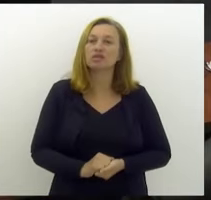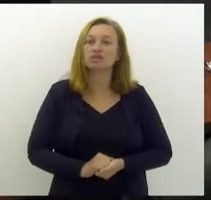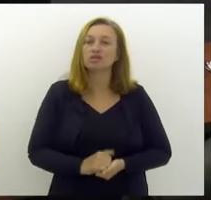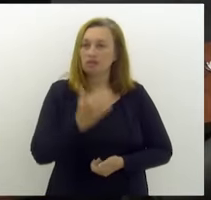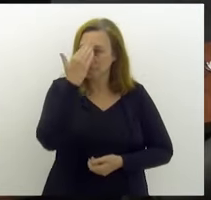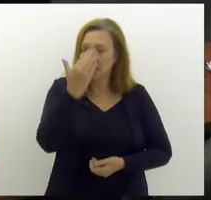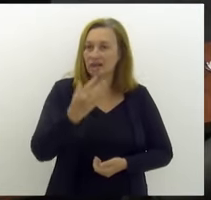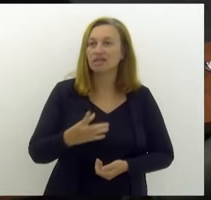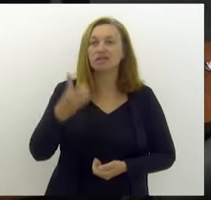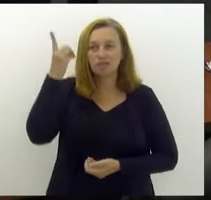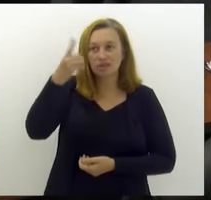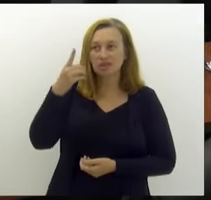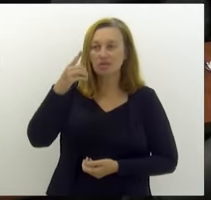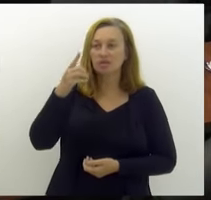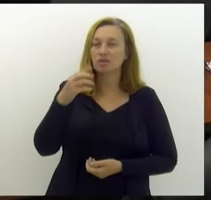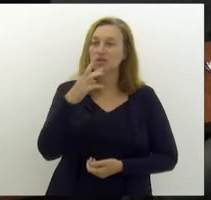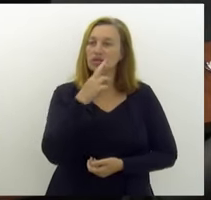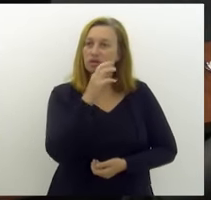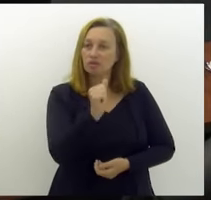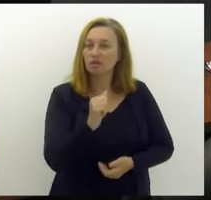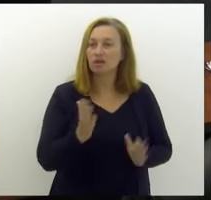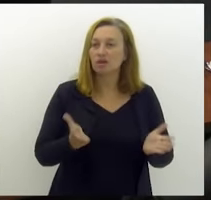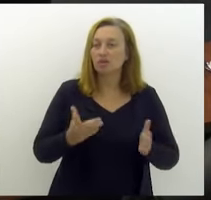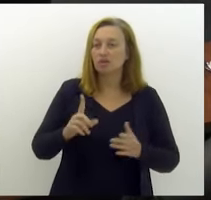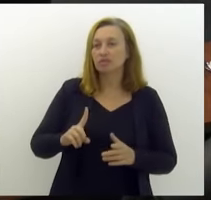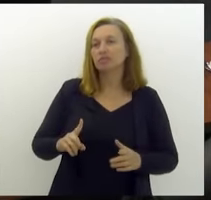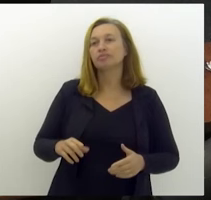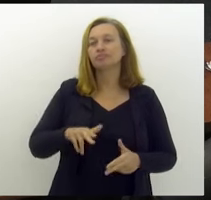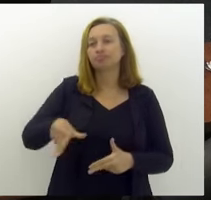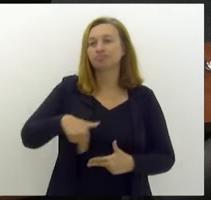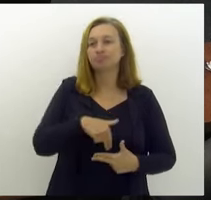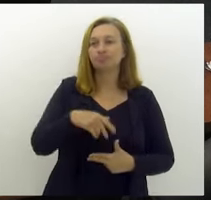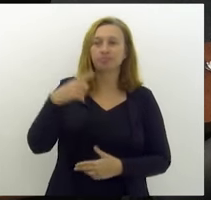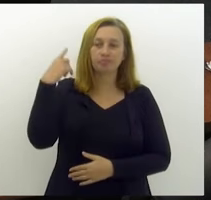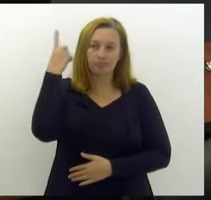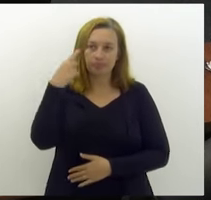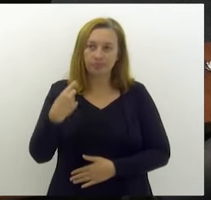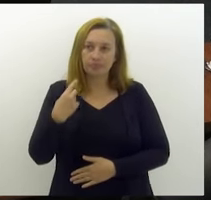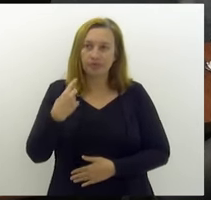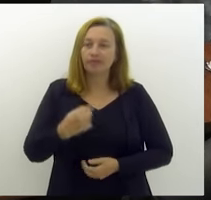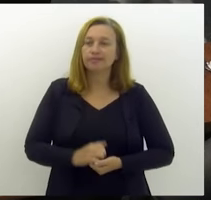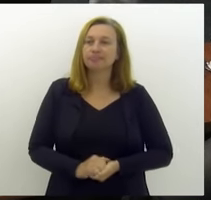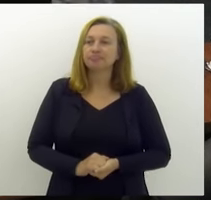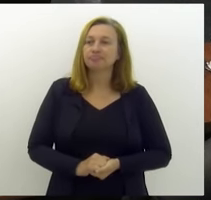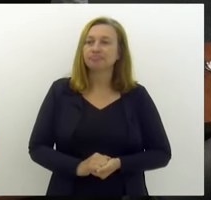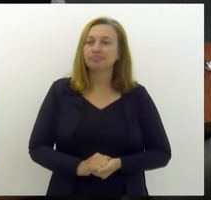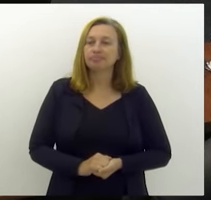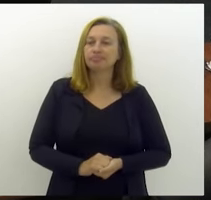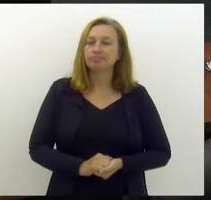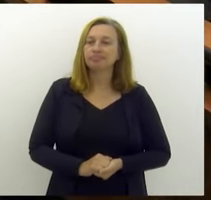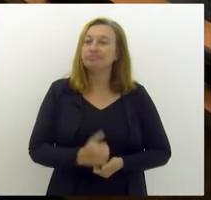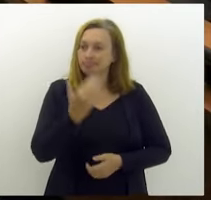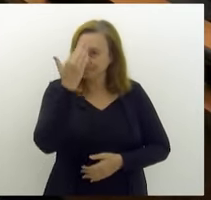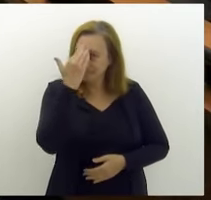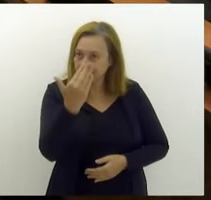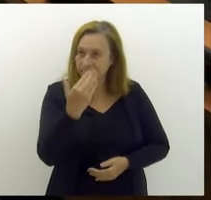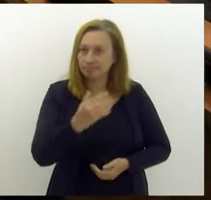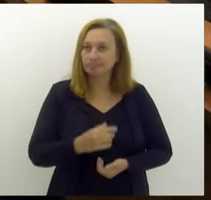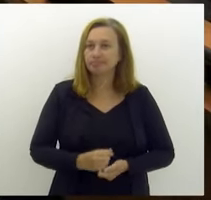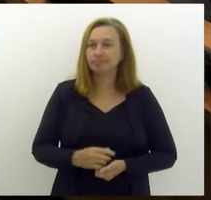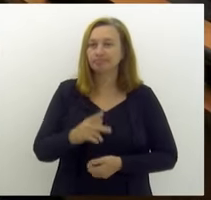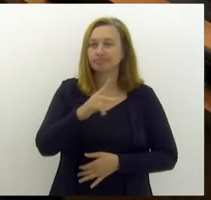Obrigado Deputado Rodrigo Amorim chamo agora próximo orador inscrita deputada Dani Monteiro Obrigado